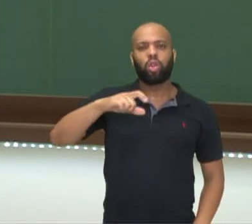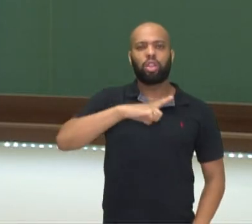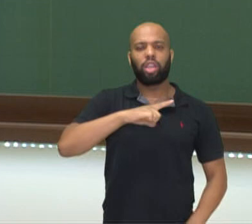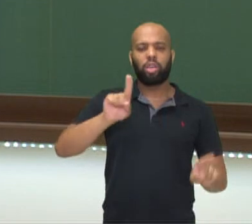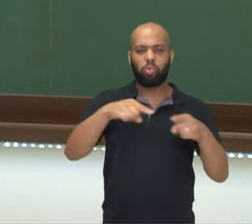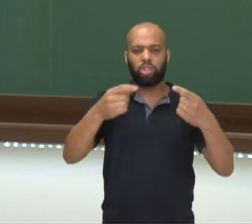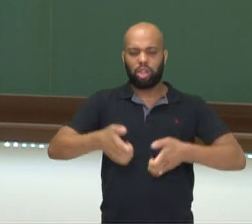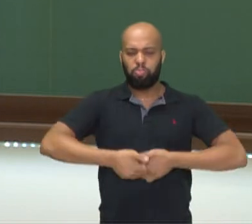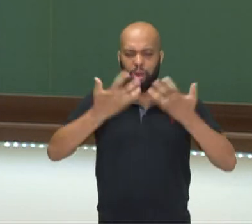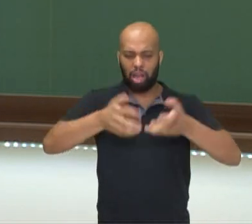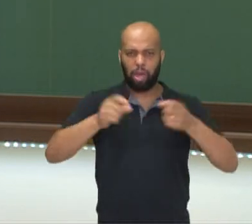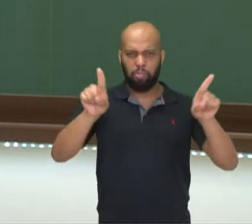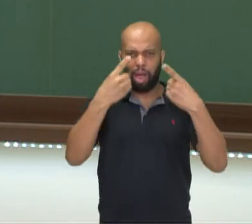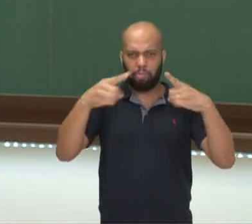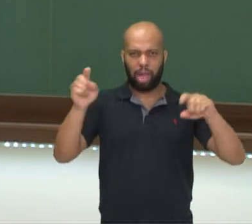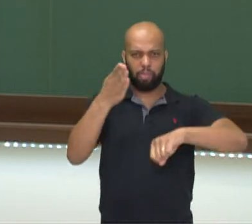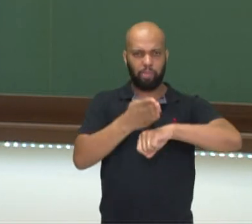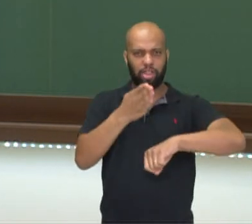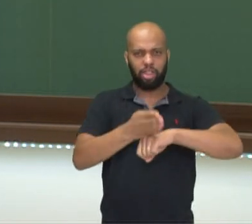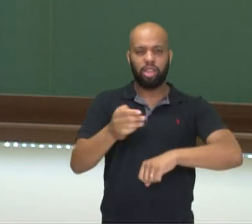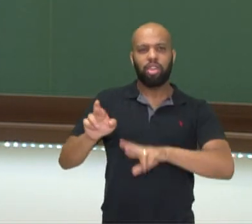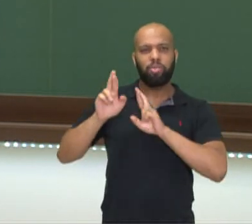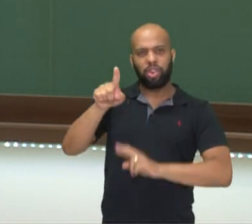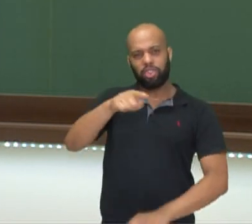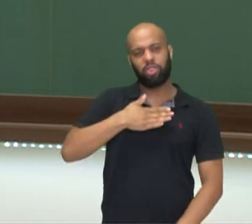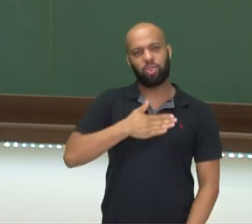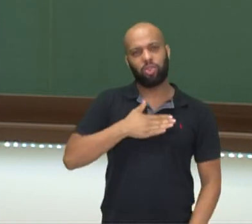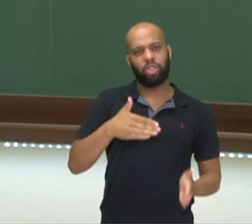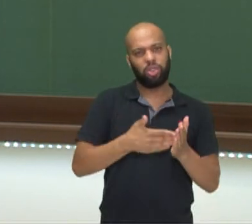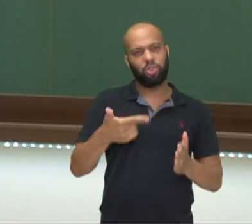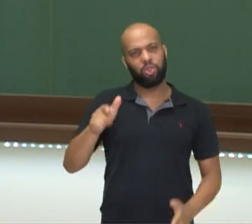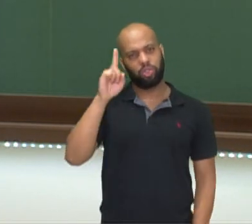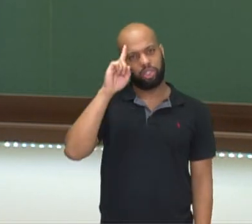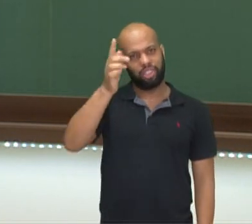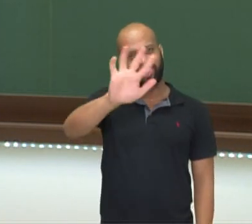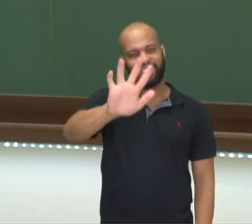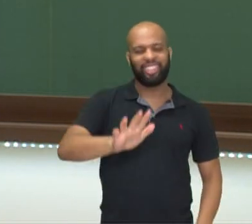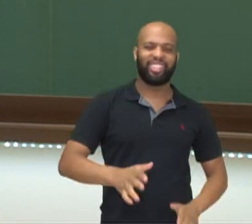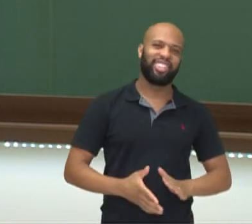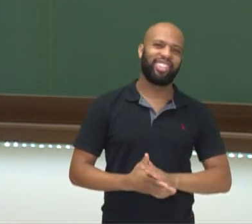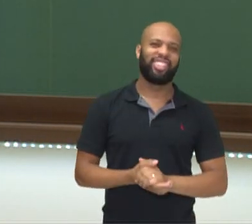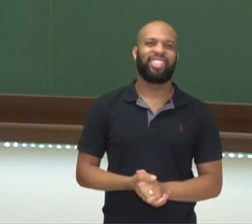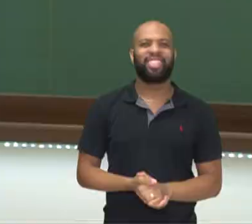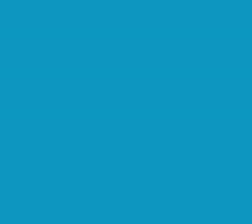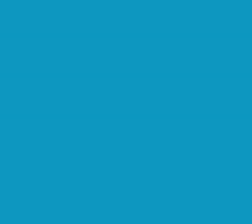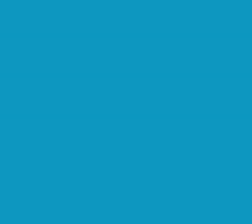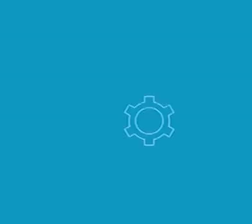música expressionista na Idade Moderna. Espero que vocês tenham gostado. Até breve. Tchau!